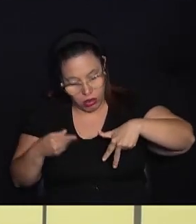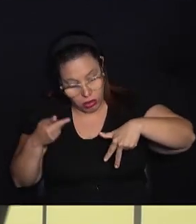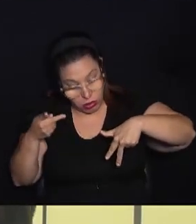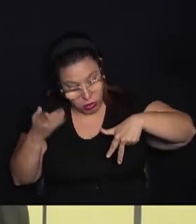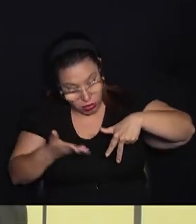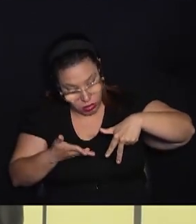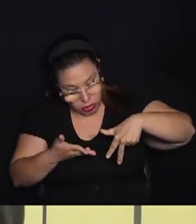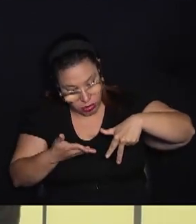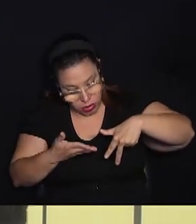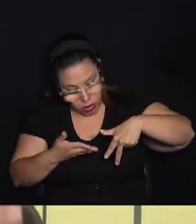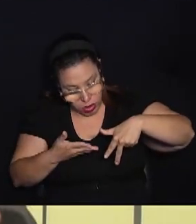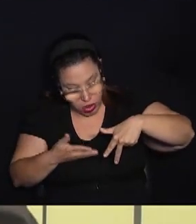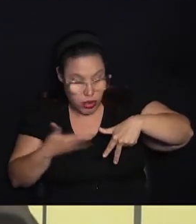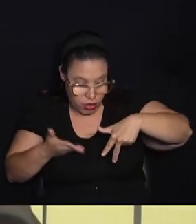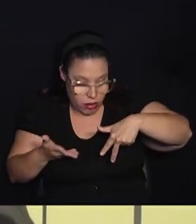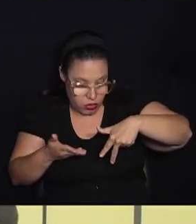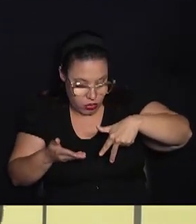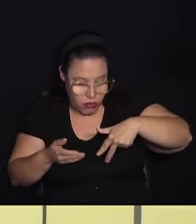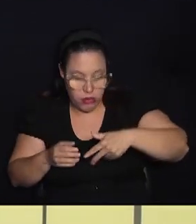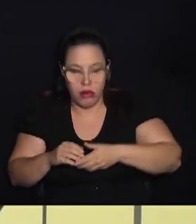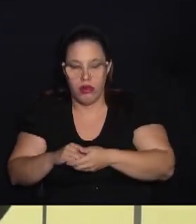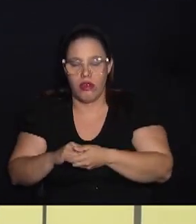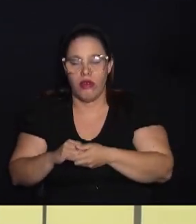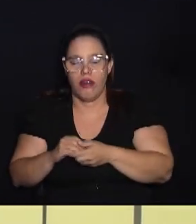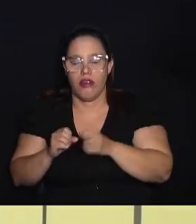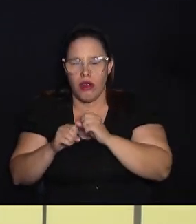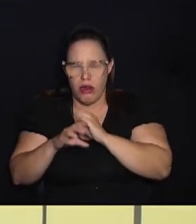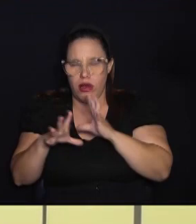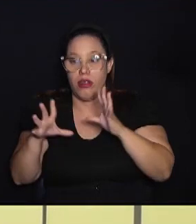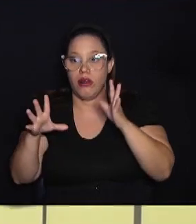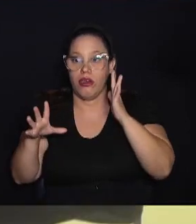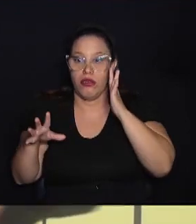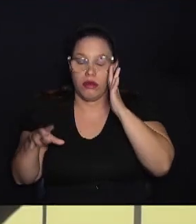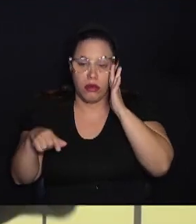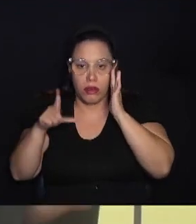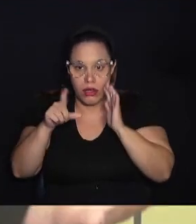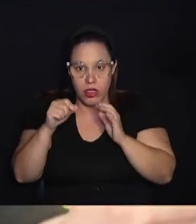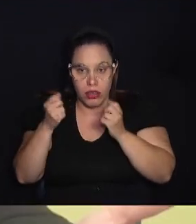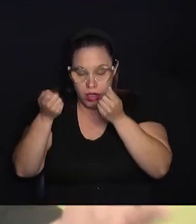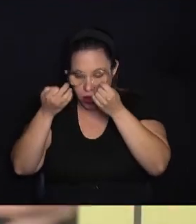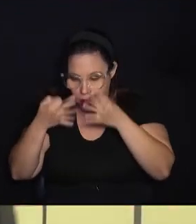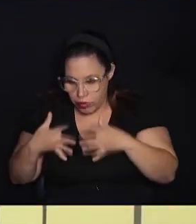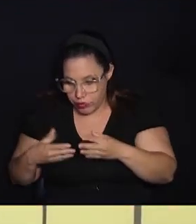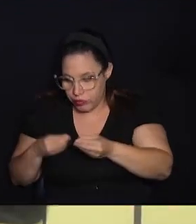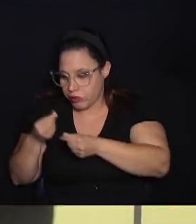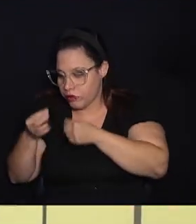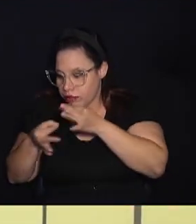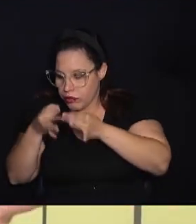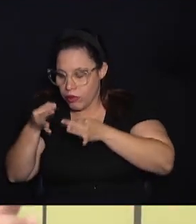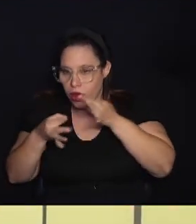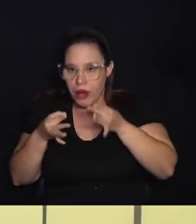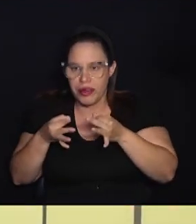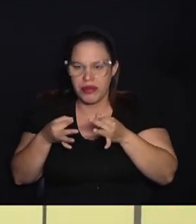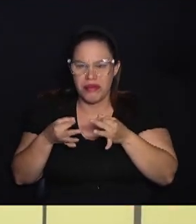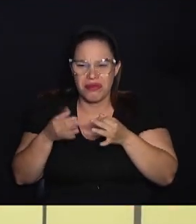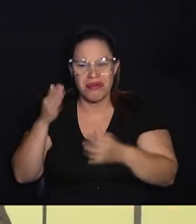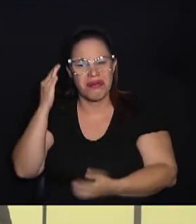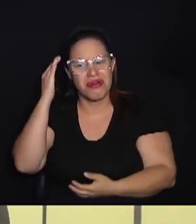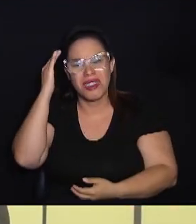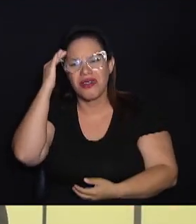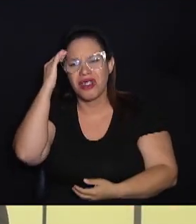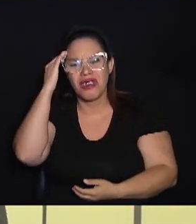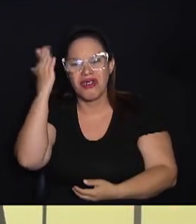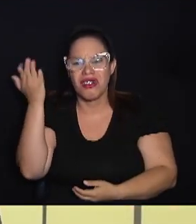já chega com uma certa autonomia e clareza é diferente de você ter que escolher como explicar e sugerir alguma coisa para alguém que não tá sabendo entendendo o que tá